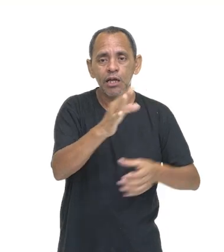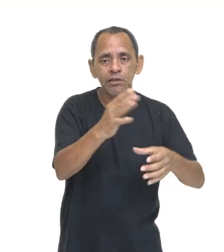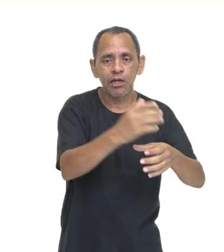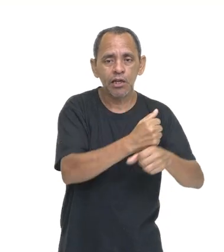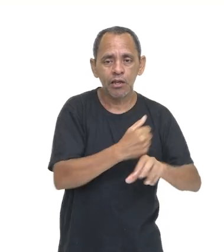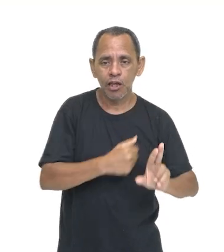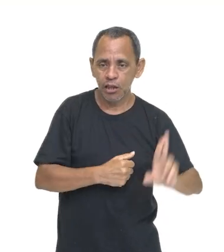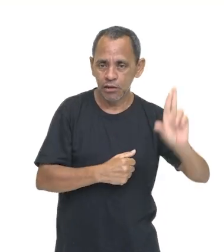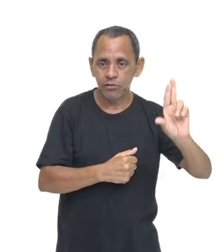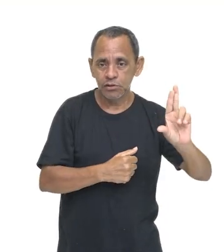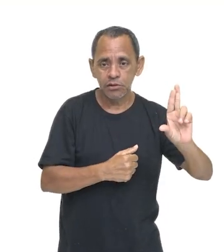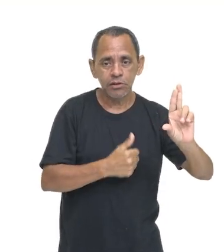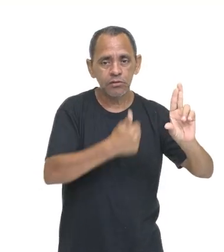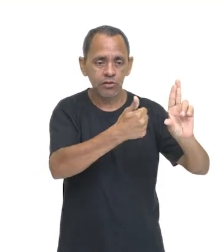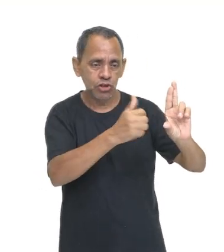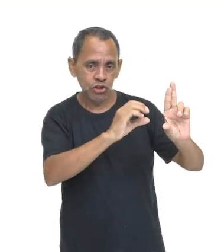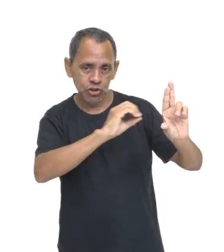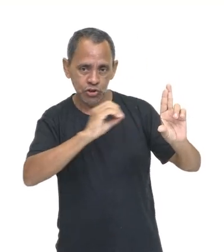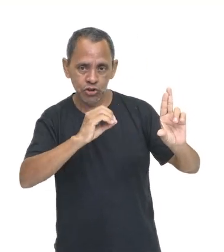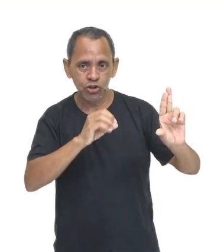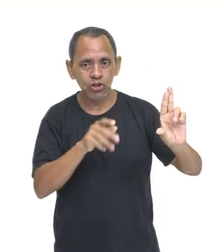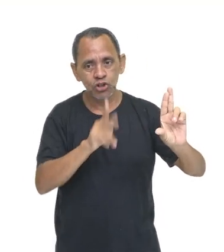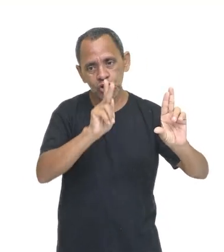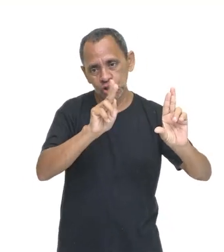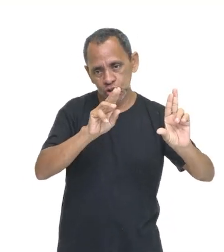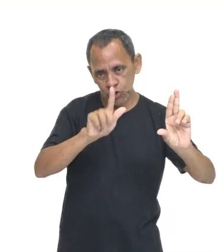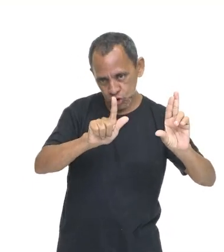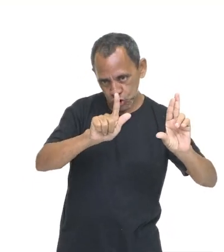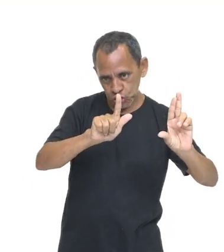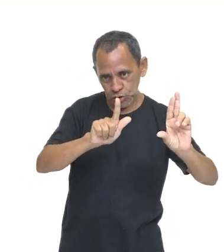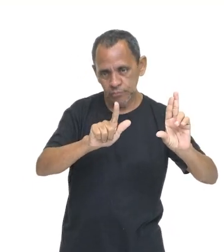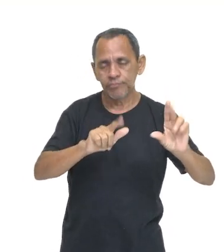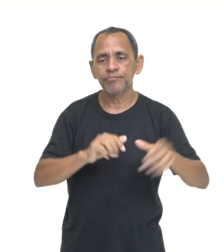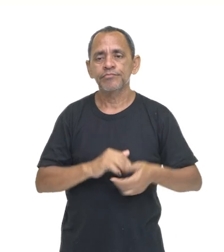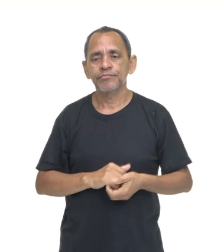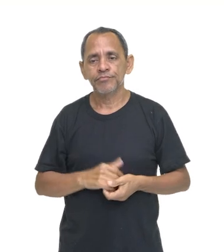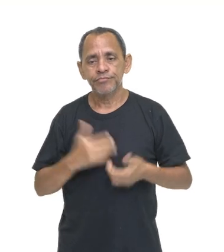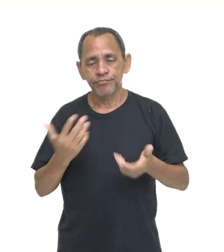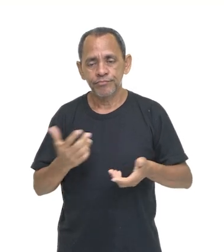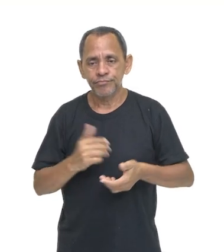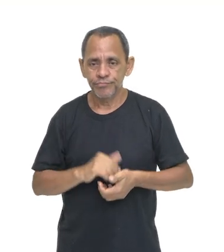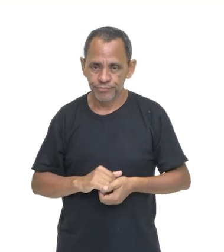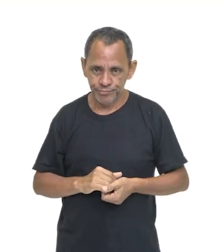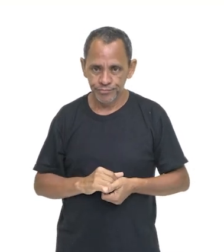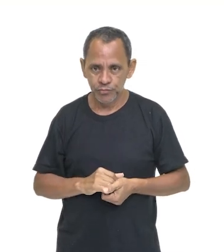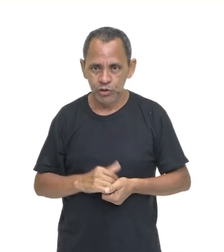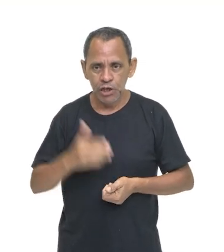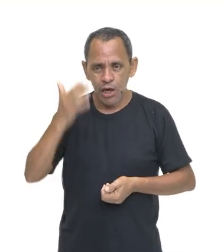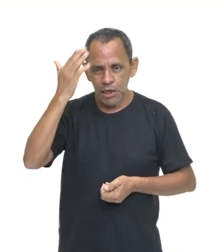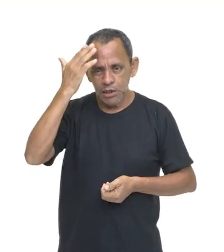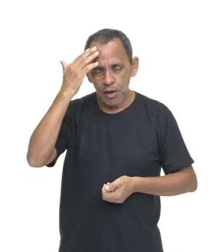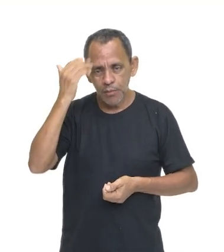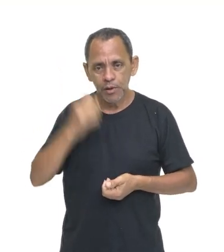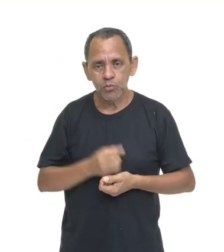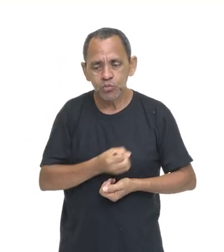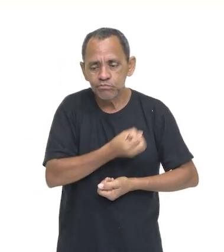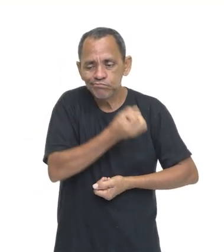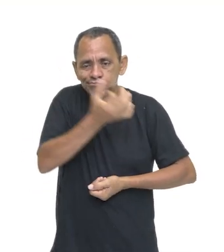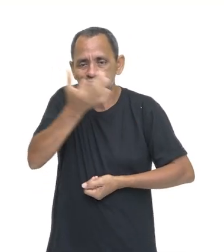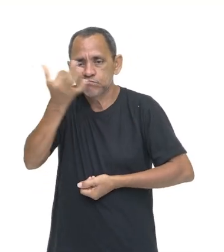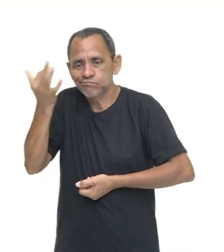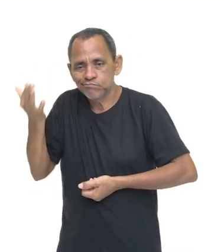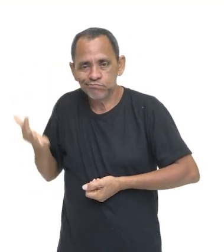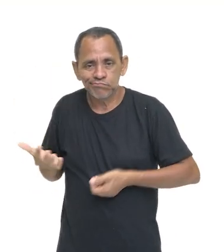quilogramas. Tudo bem? Presta atenção aí, ó. Sabendo disso, ó, quantas arrobas de soja